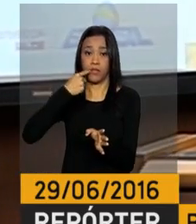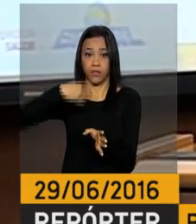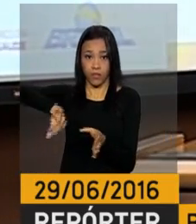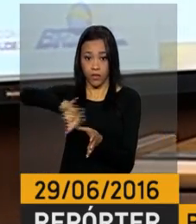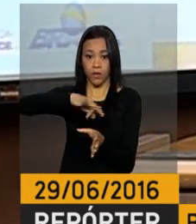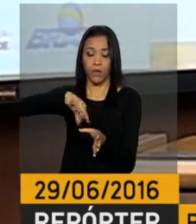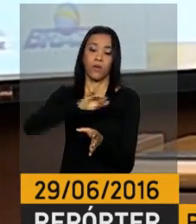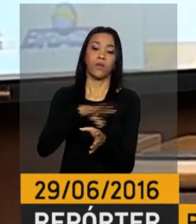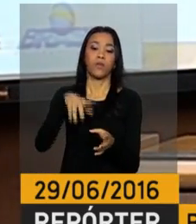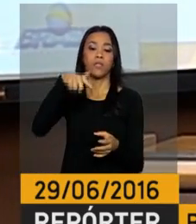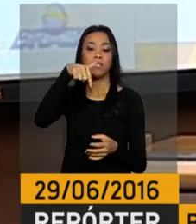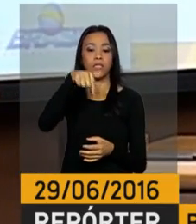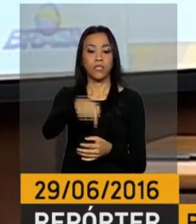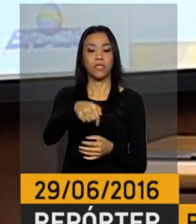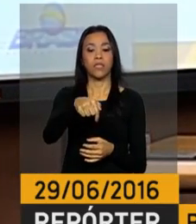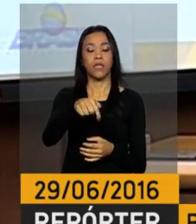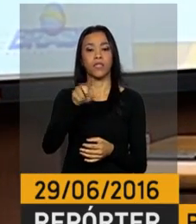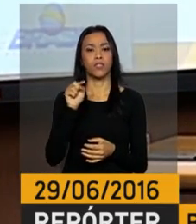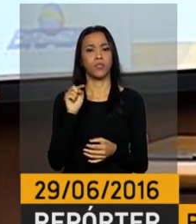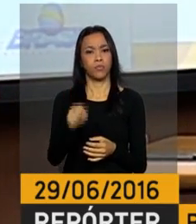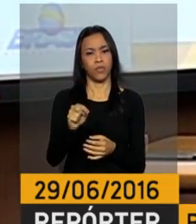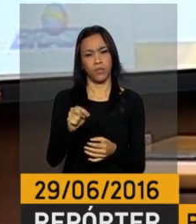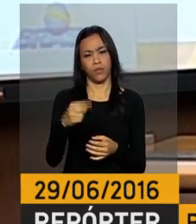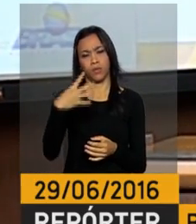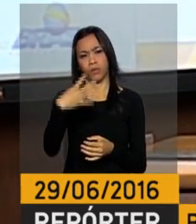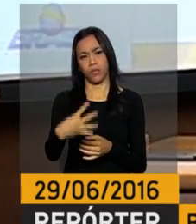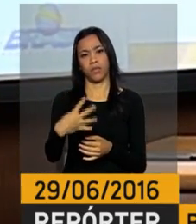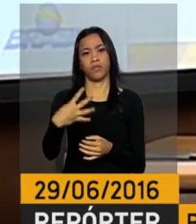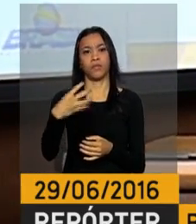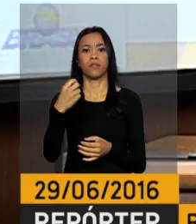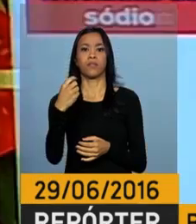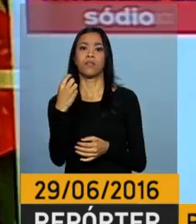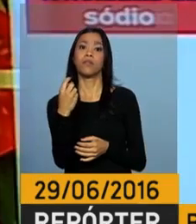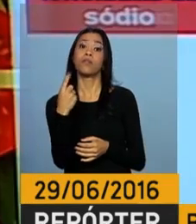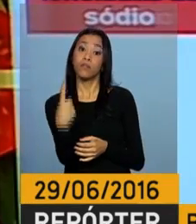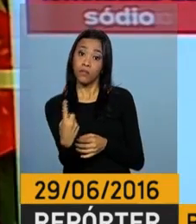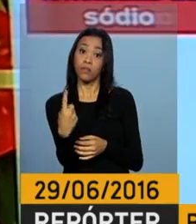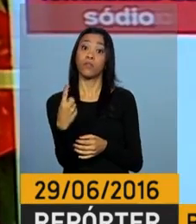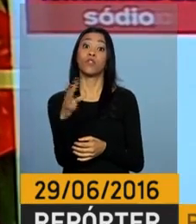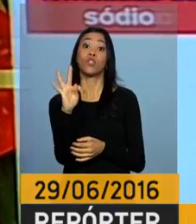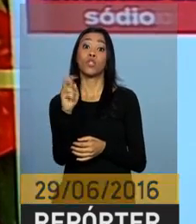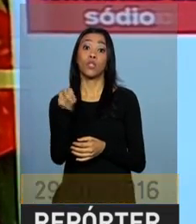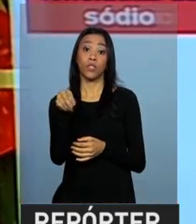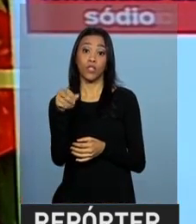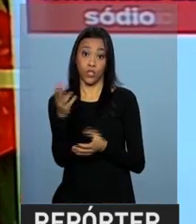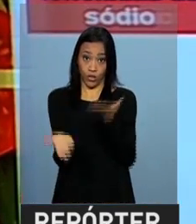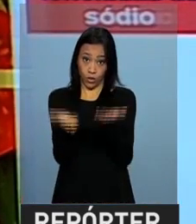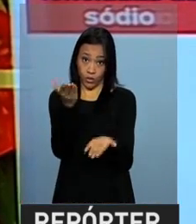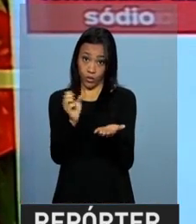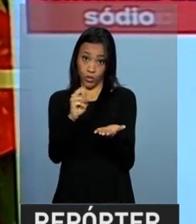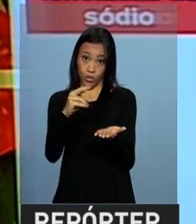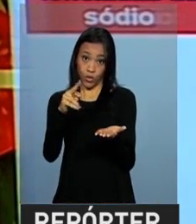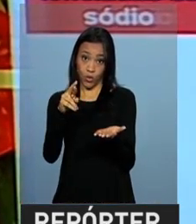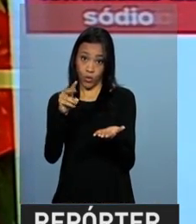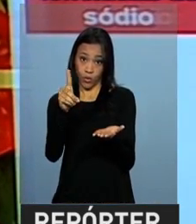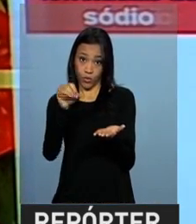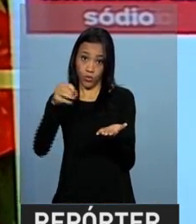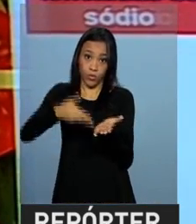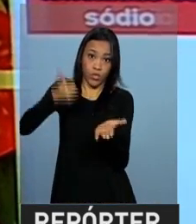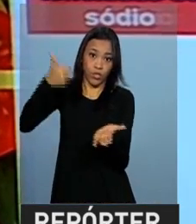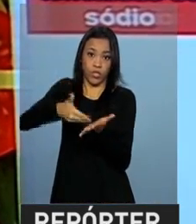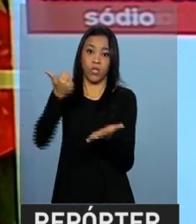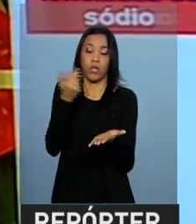7200 41.000 toneladas de sódio também tem uma nova etapa prevista com outros produtos que são os que